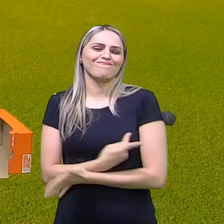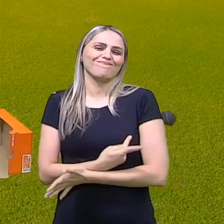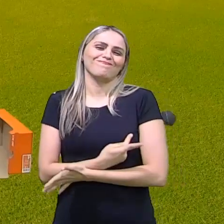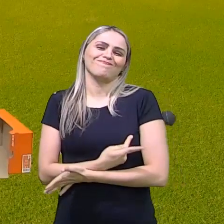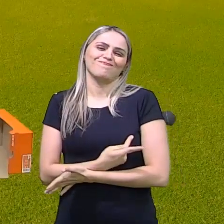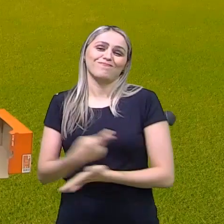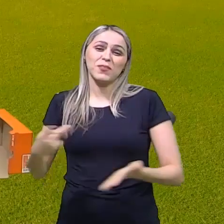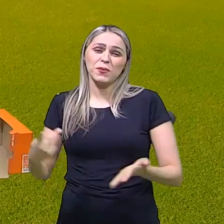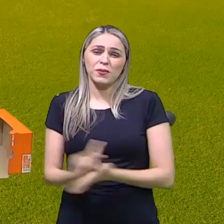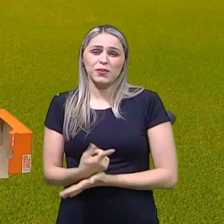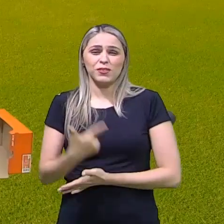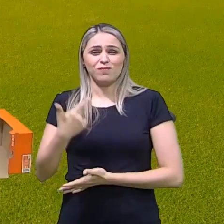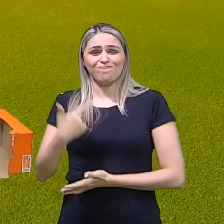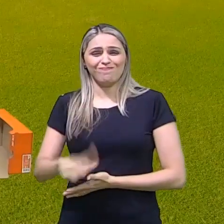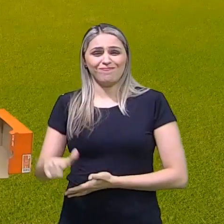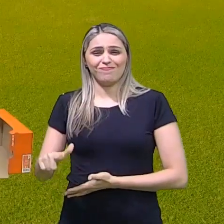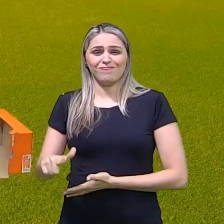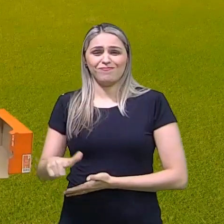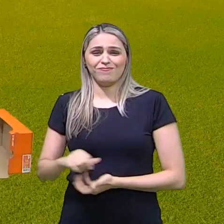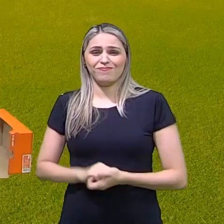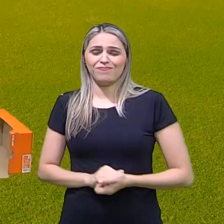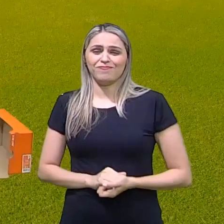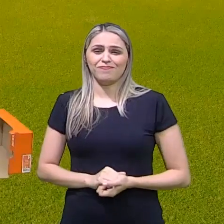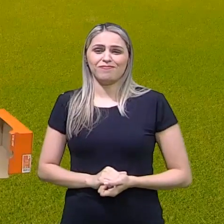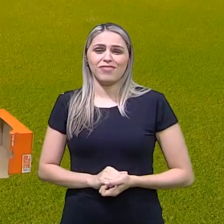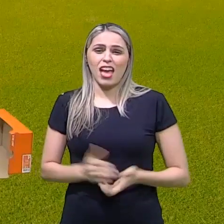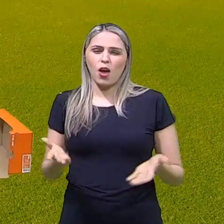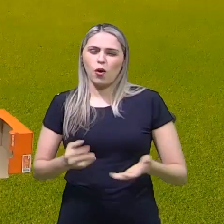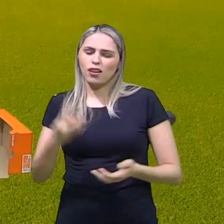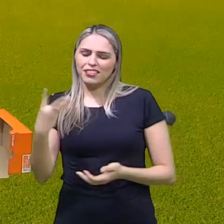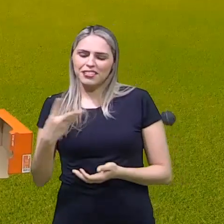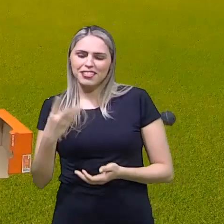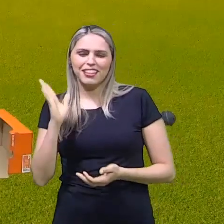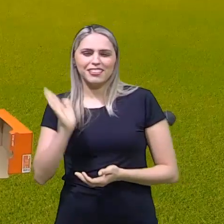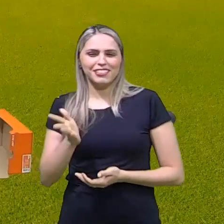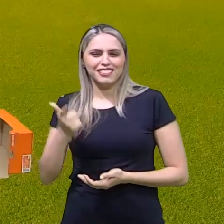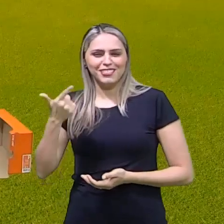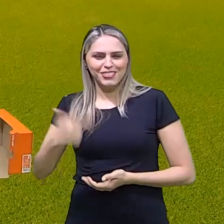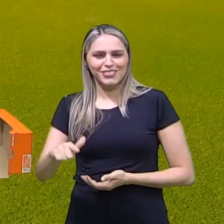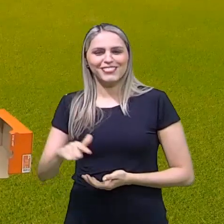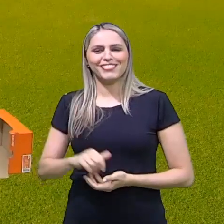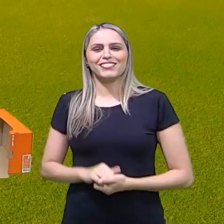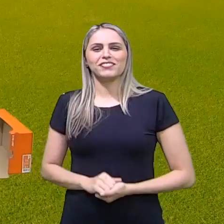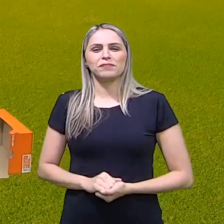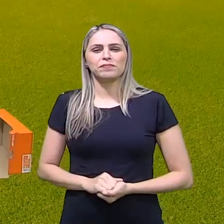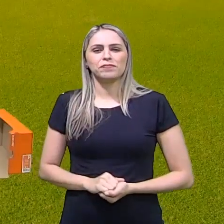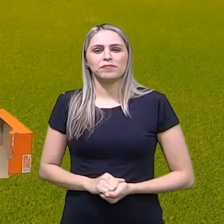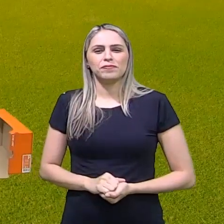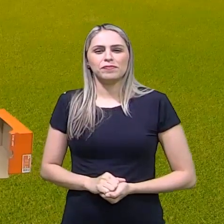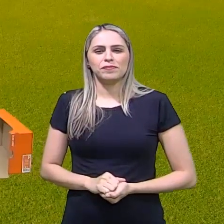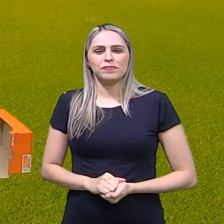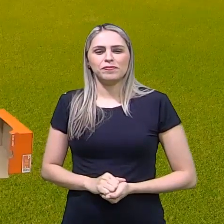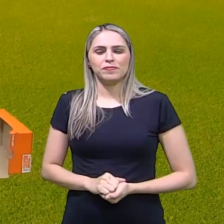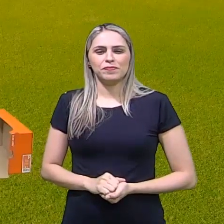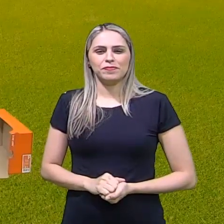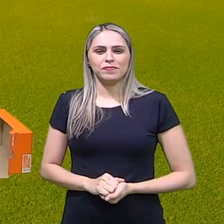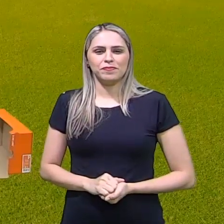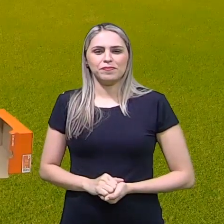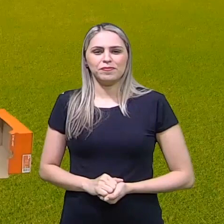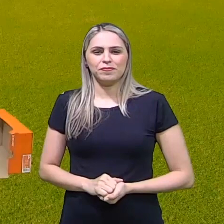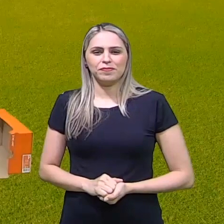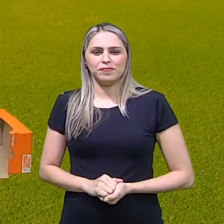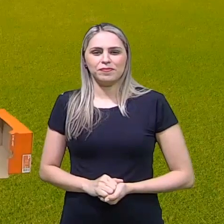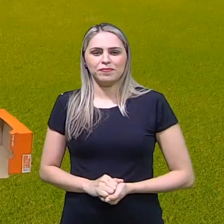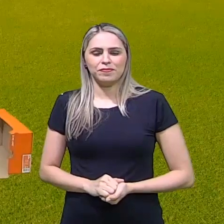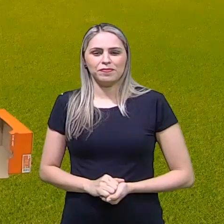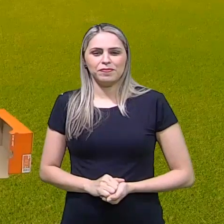Na terceira ele vai. Sempre na terceira vez é melhor. Vai lá, professor. Na terceira vez. Terceira vez é menor. Poder da concentração. Poder da concentração. Concentra. Vamos lá, vamos